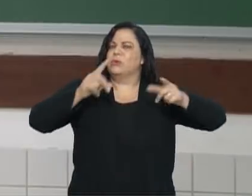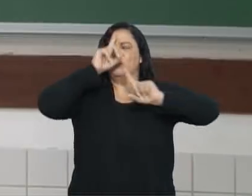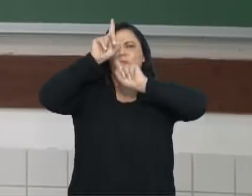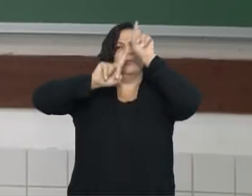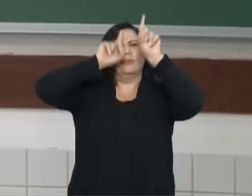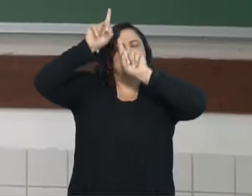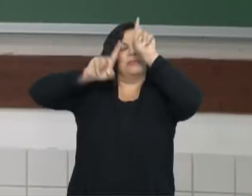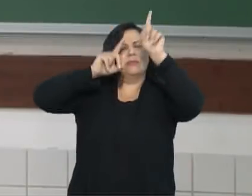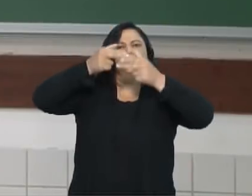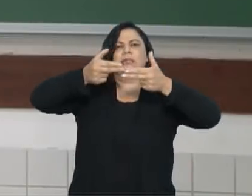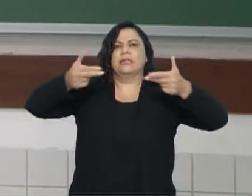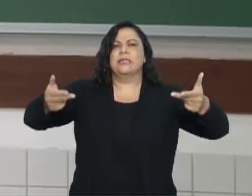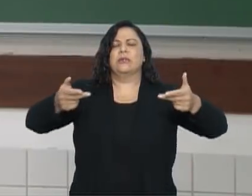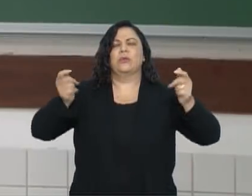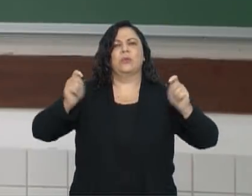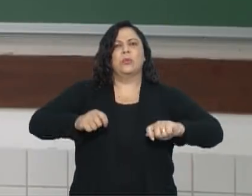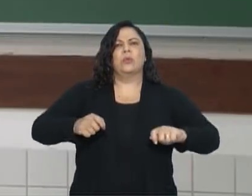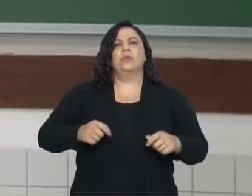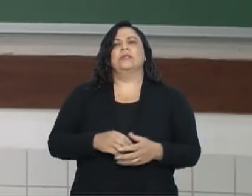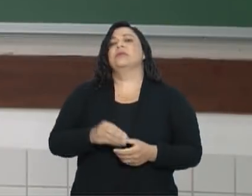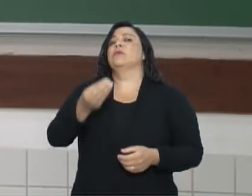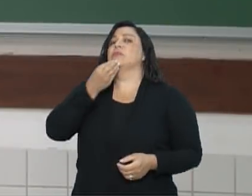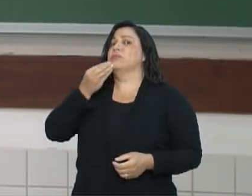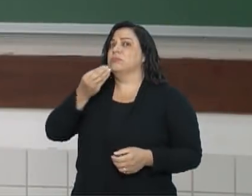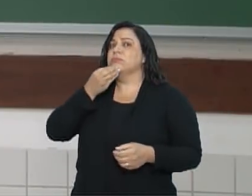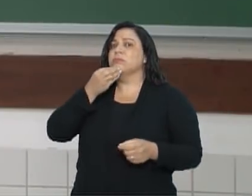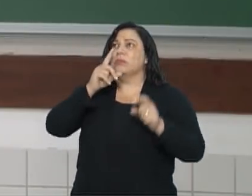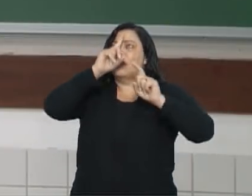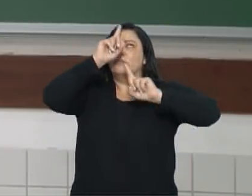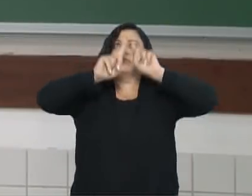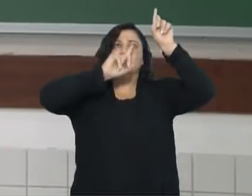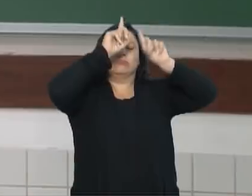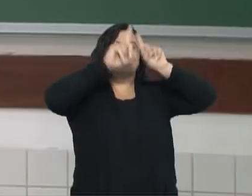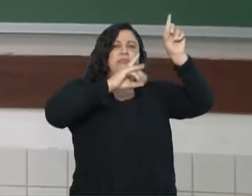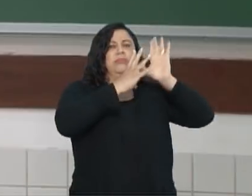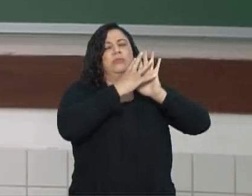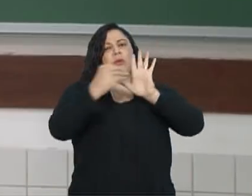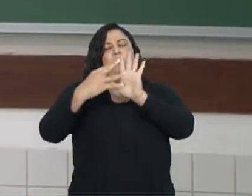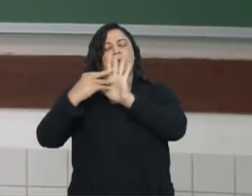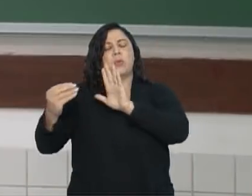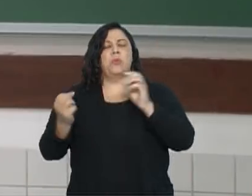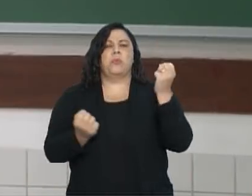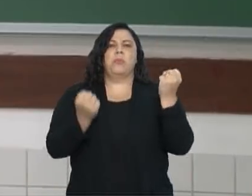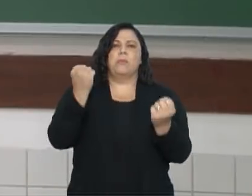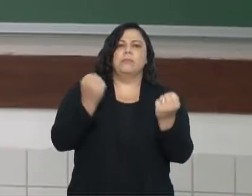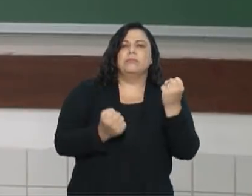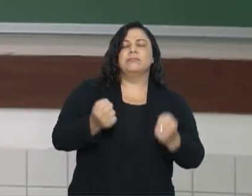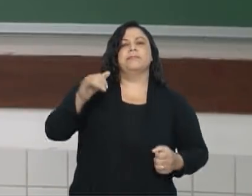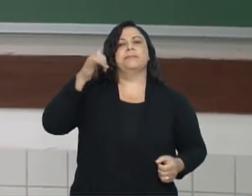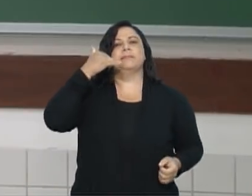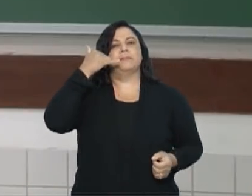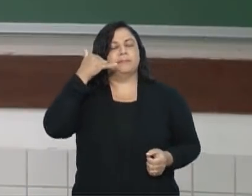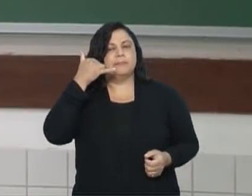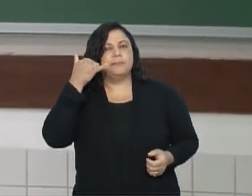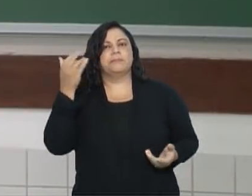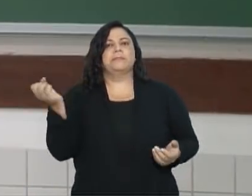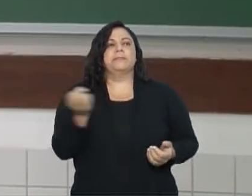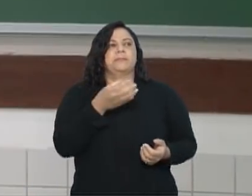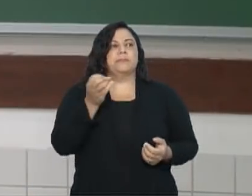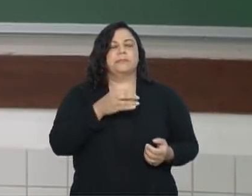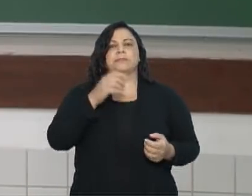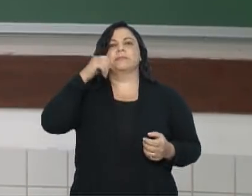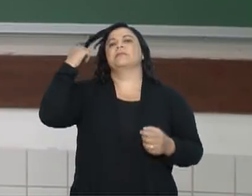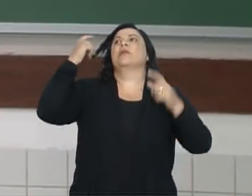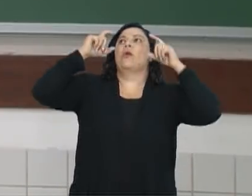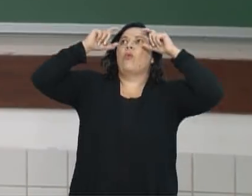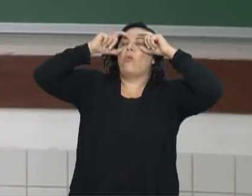inventar coisas. Eu quero uma chance de ser um inventor de um novo modelo de carro, de um novo modelo de telefone, de um novo tipo de lente de